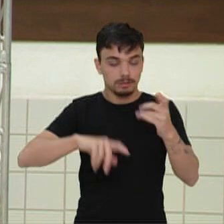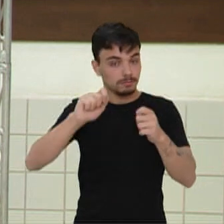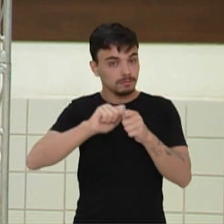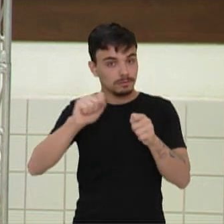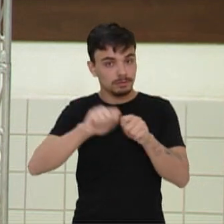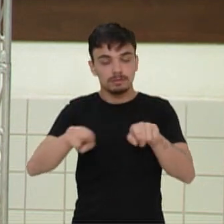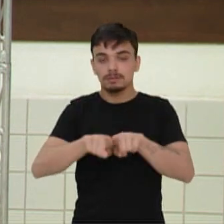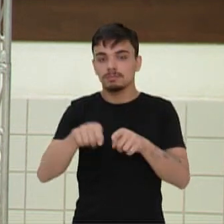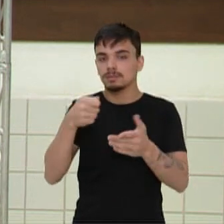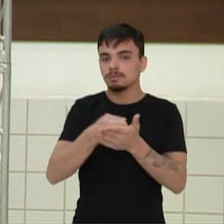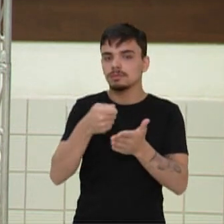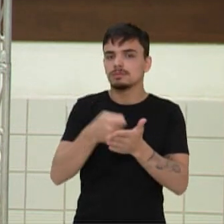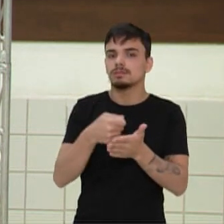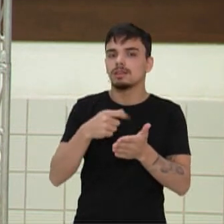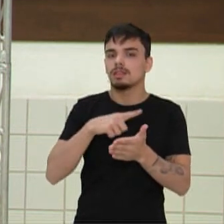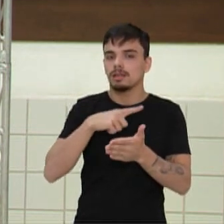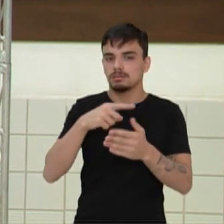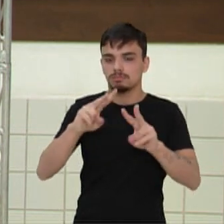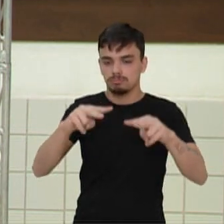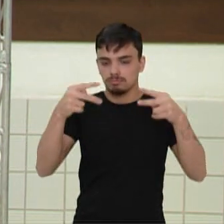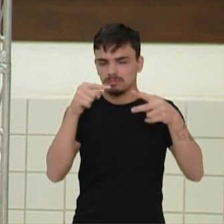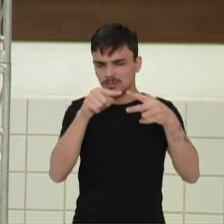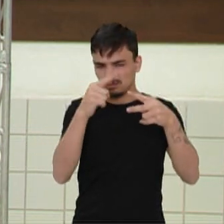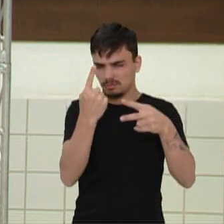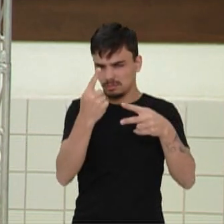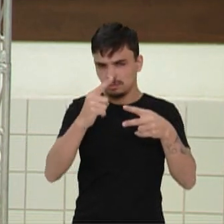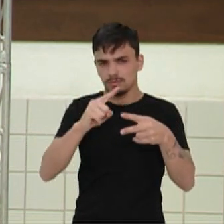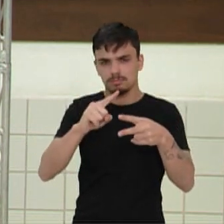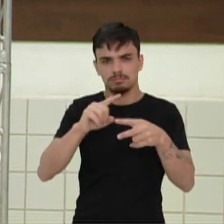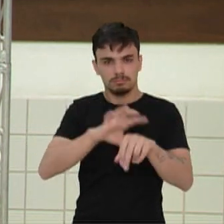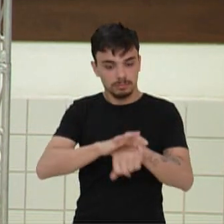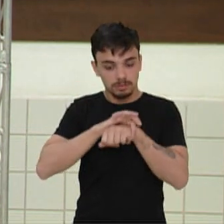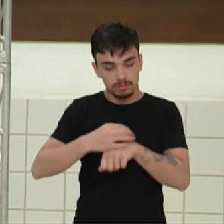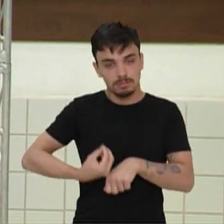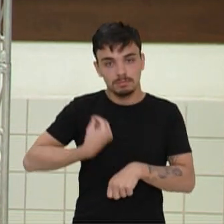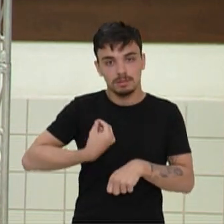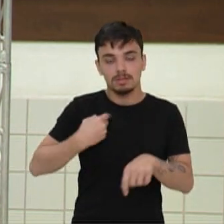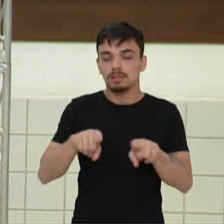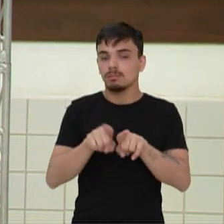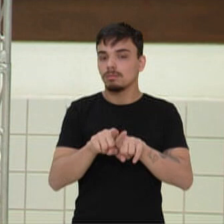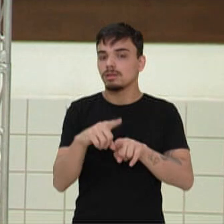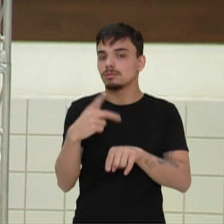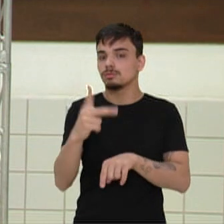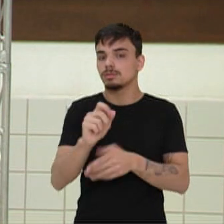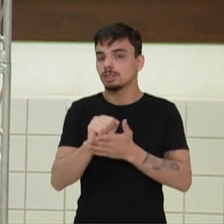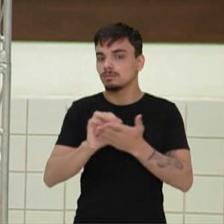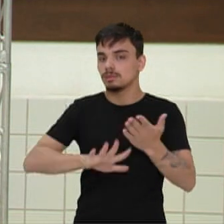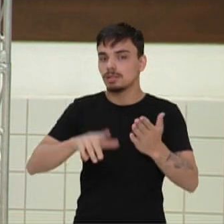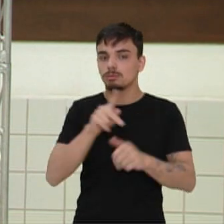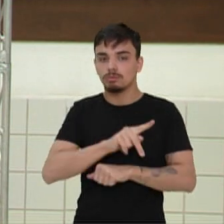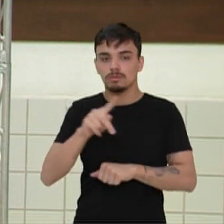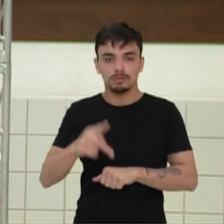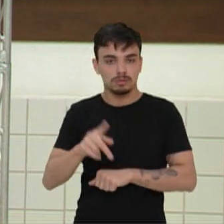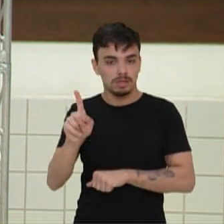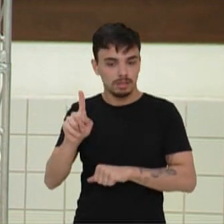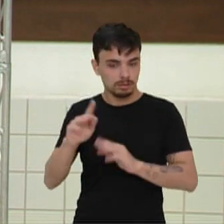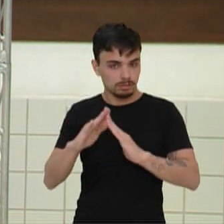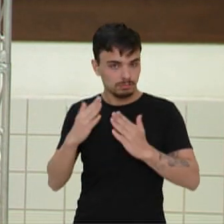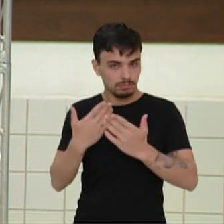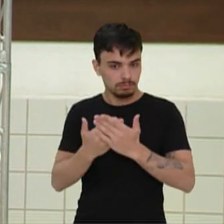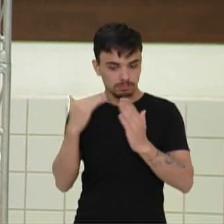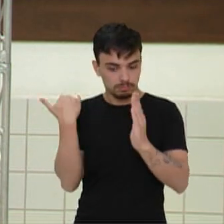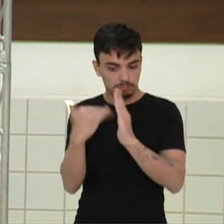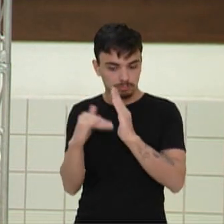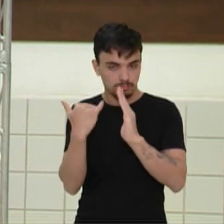atividades obrigatórias, pois elas contam presença para vocês, né? E as possíveis atividades que seu professor posta lá também no Classroom,